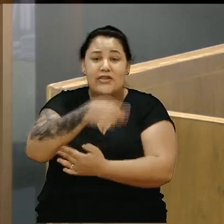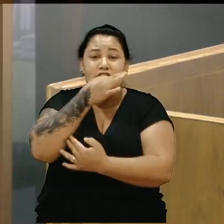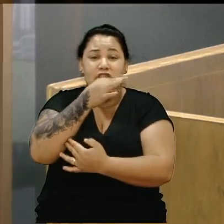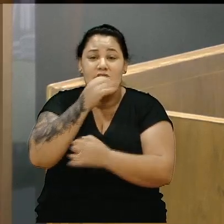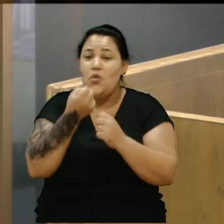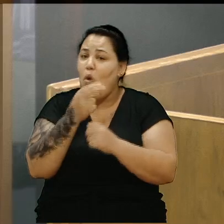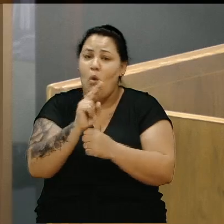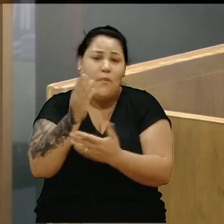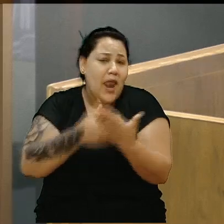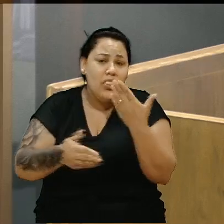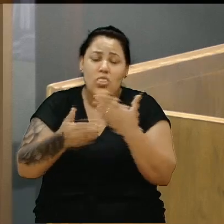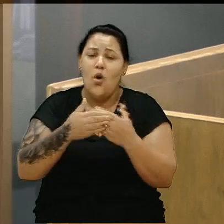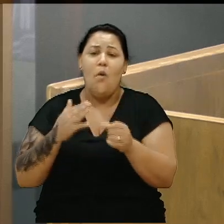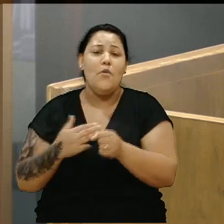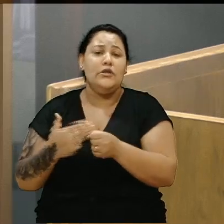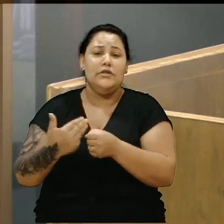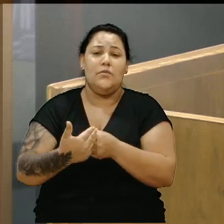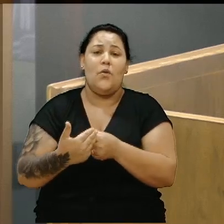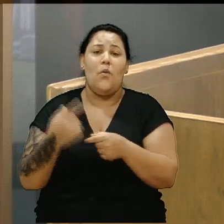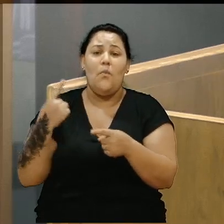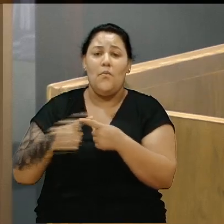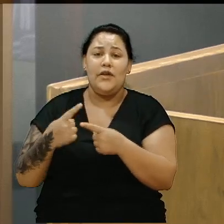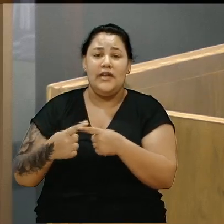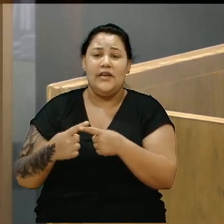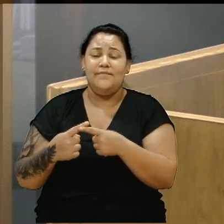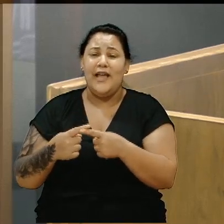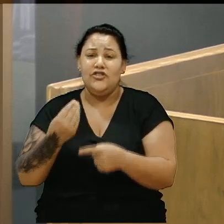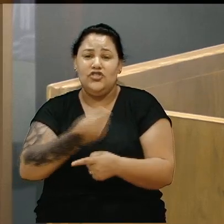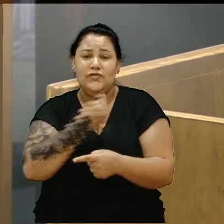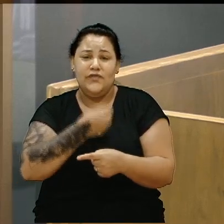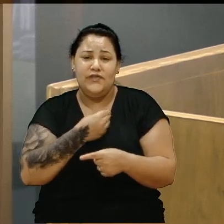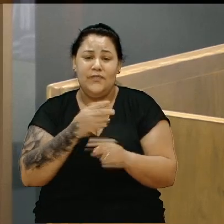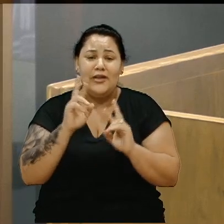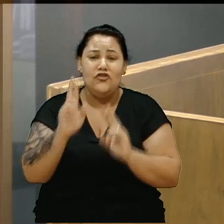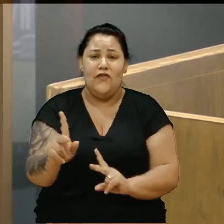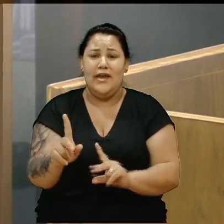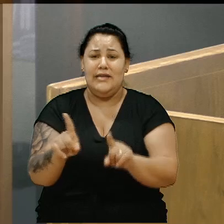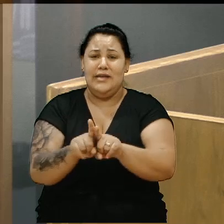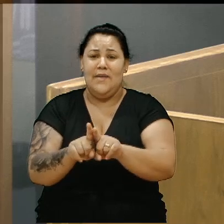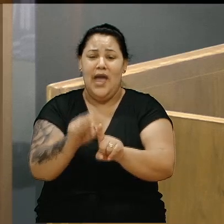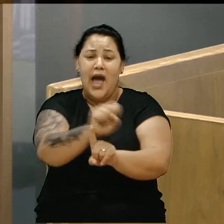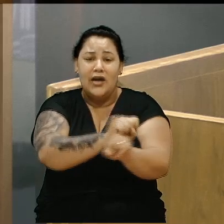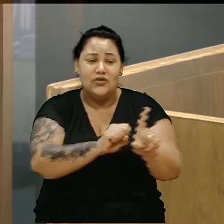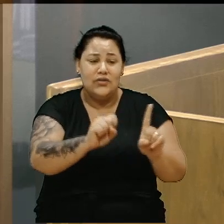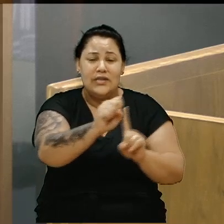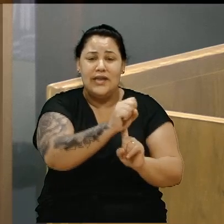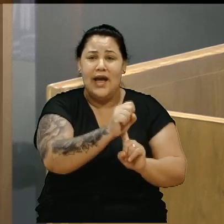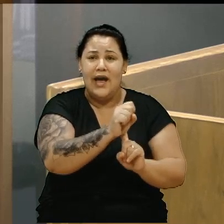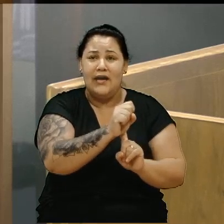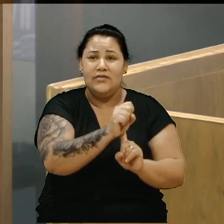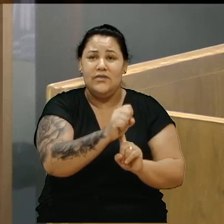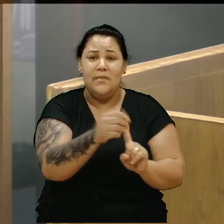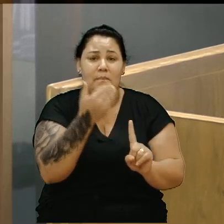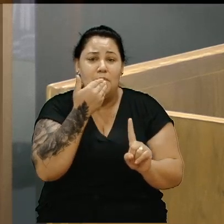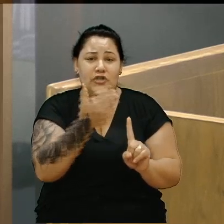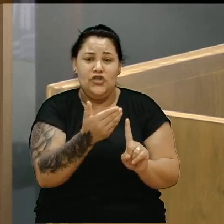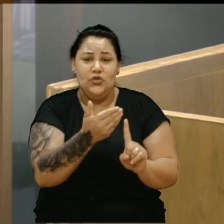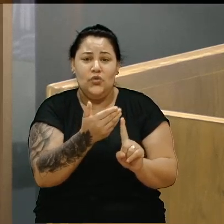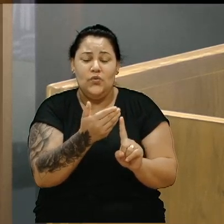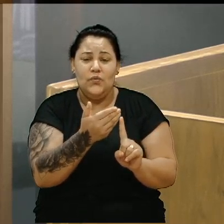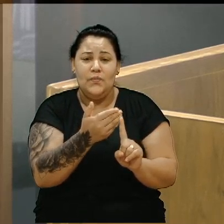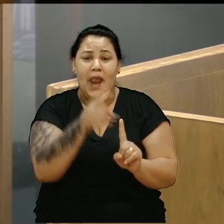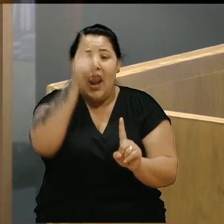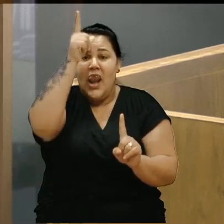municípios. Porque nós vivemos uma dicotomia entre a sociedade pedindo para o desinchaço da máquina